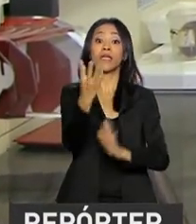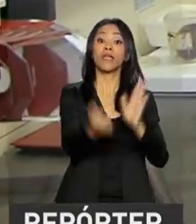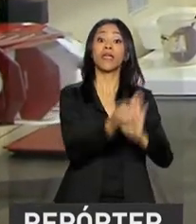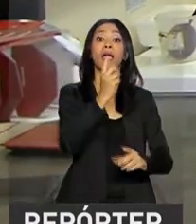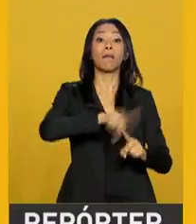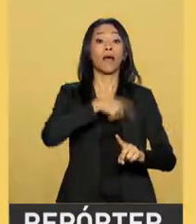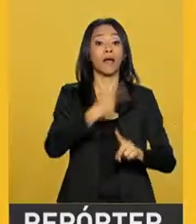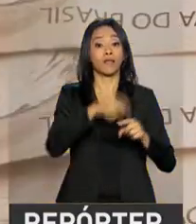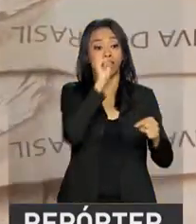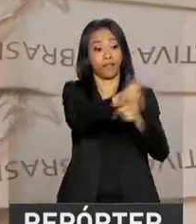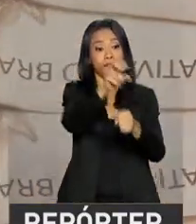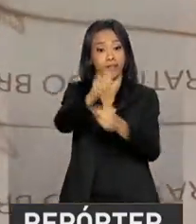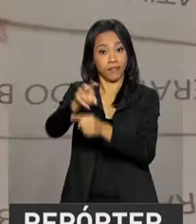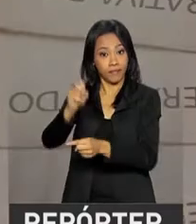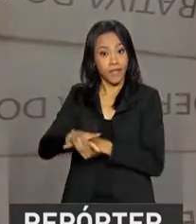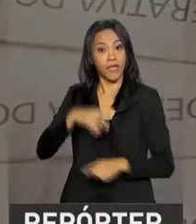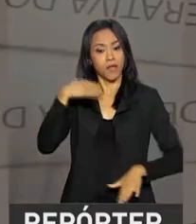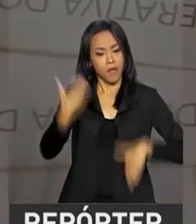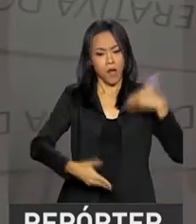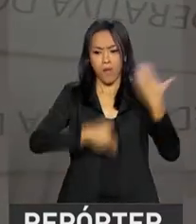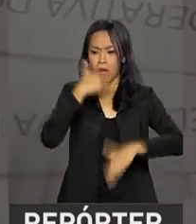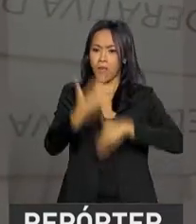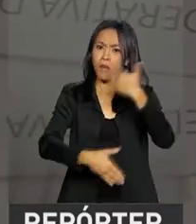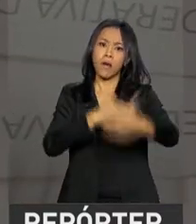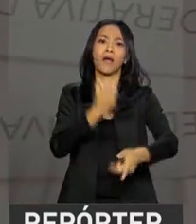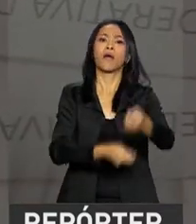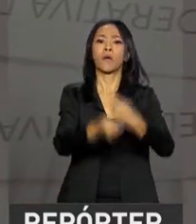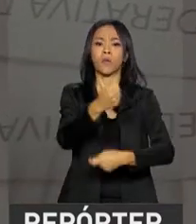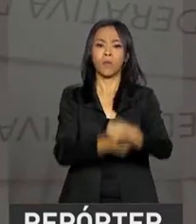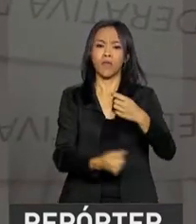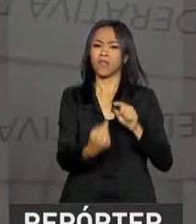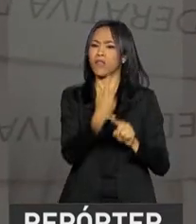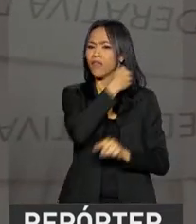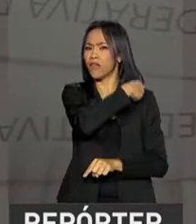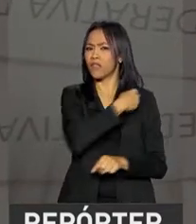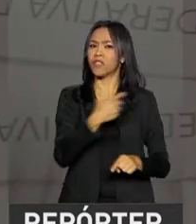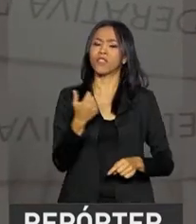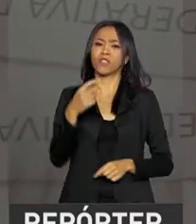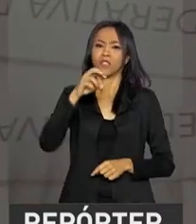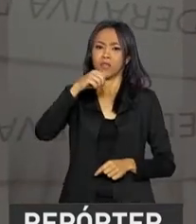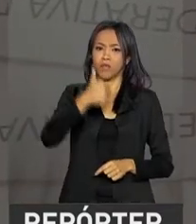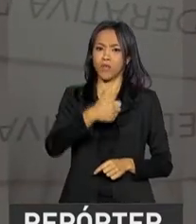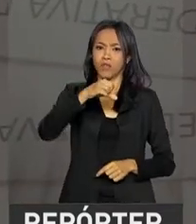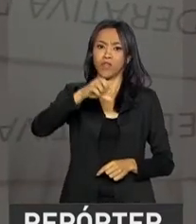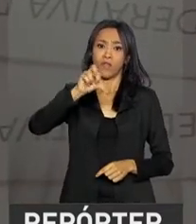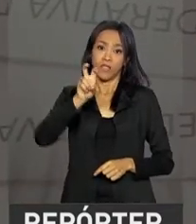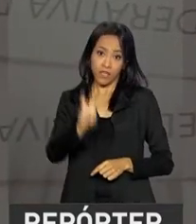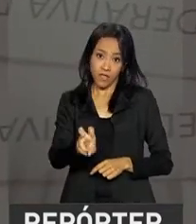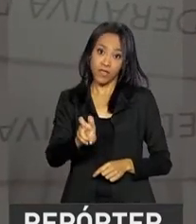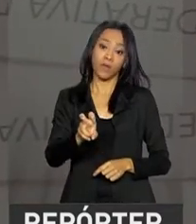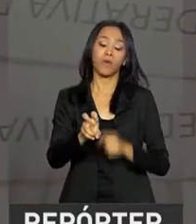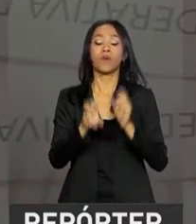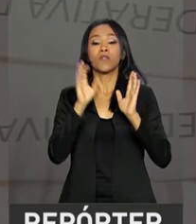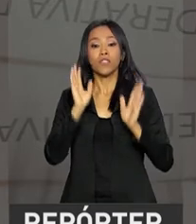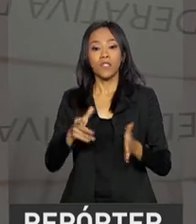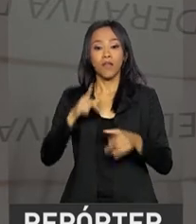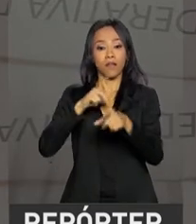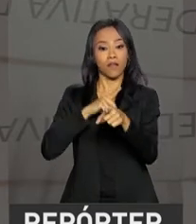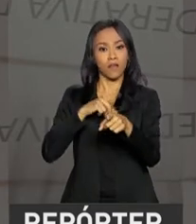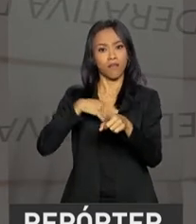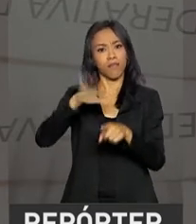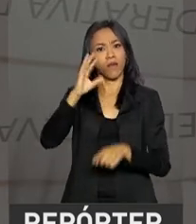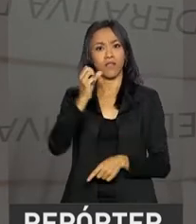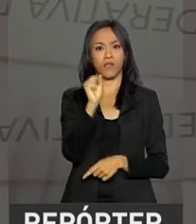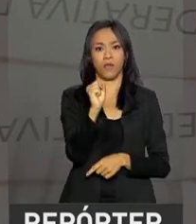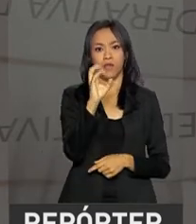economia desde que começou a operar em 1995 o programa de geração de emprego e renda já disponibilizou mais